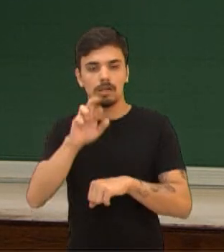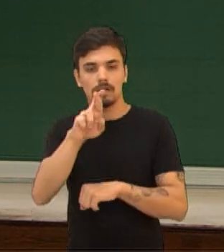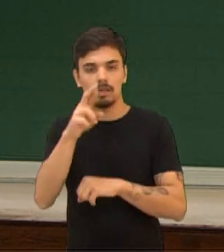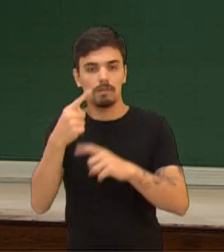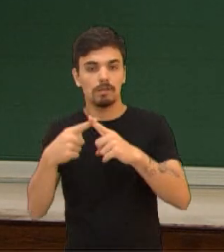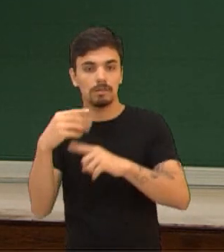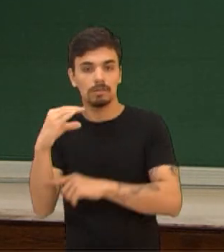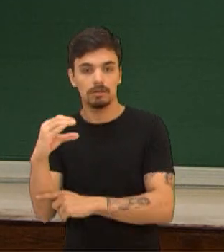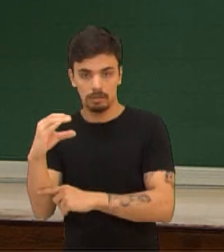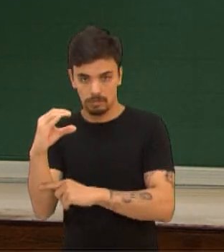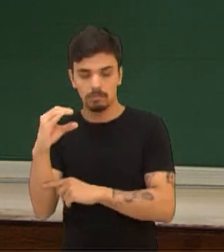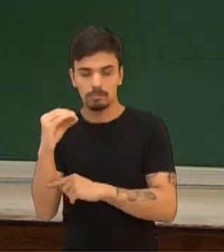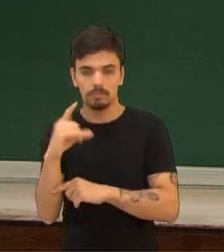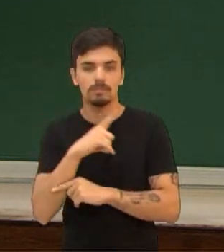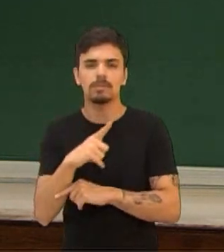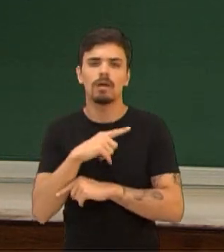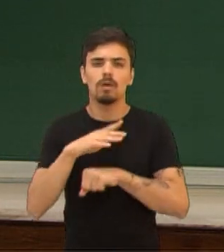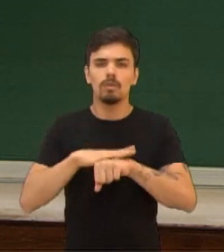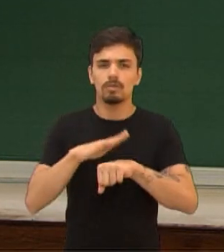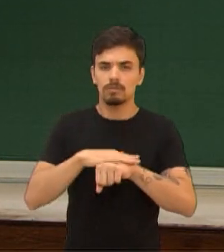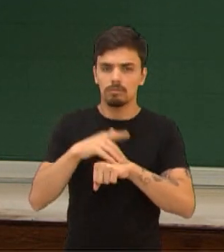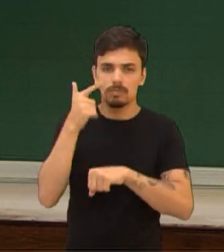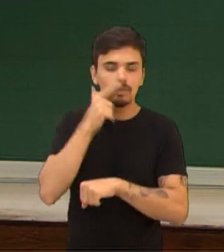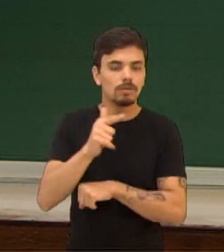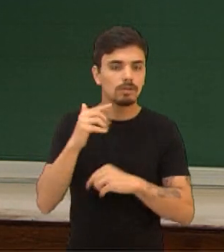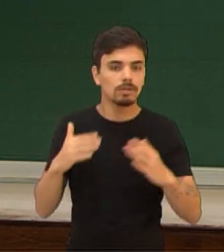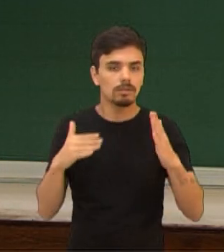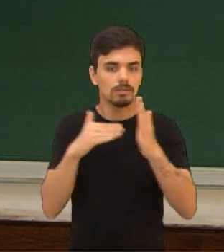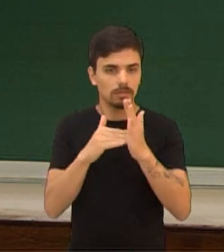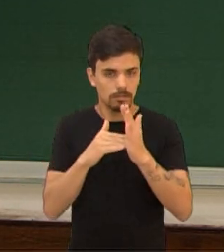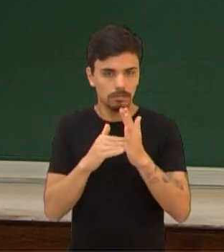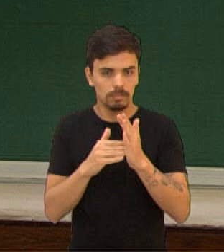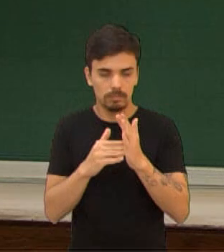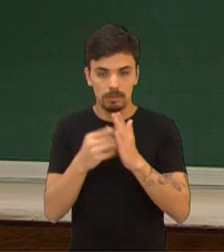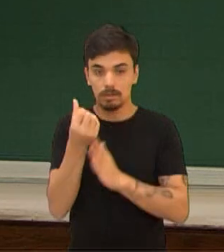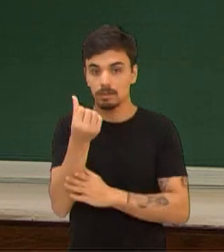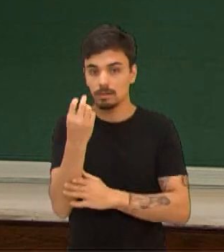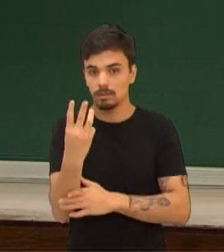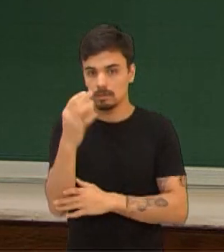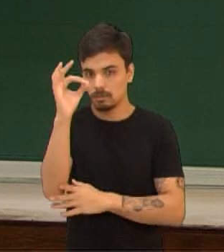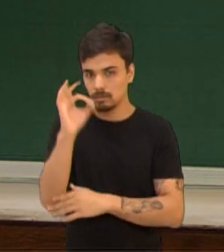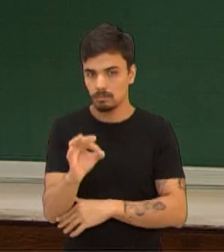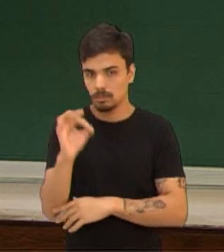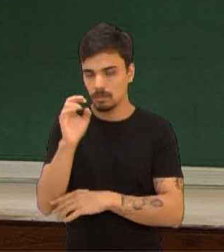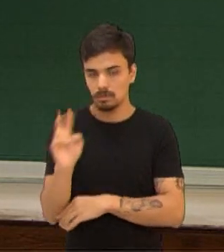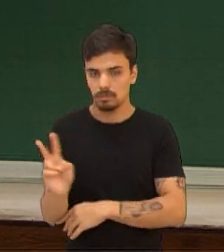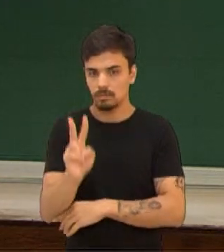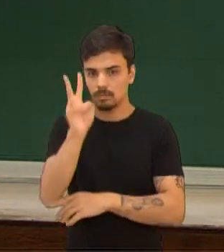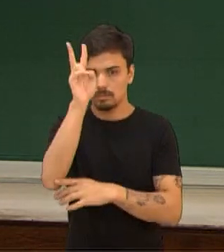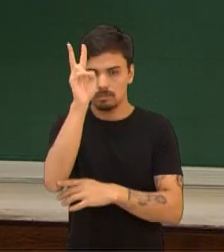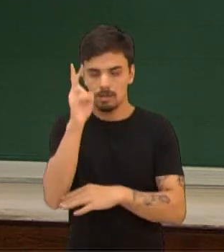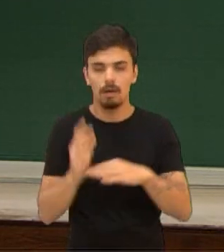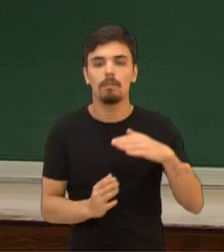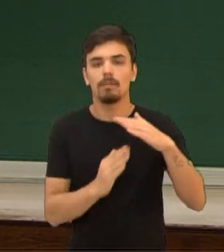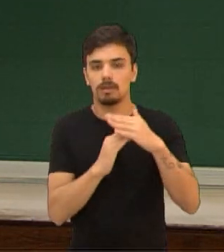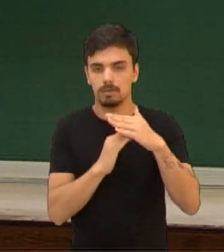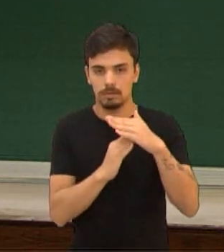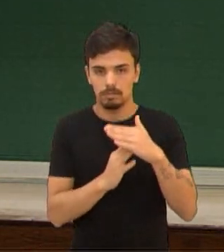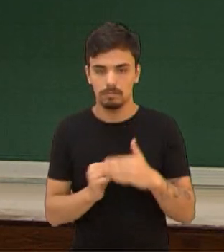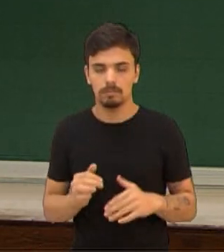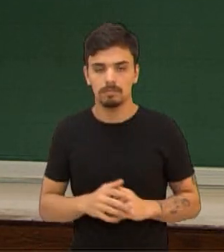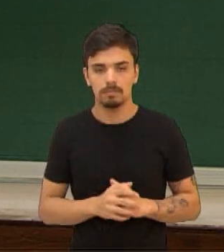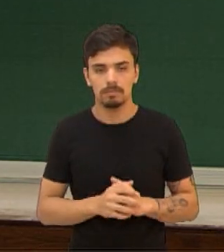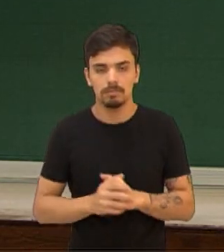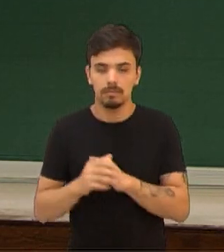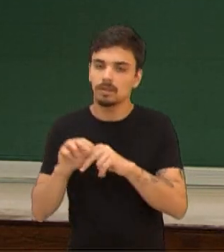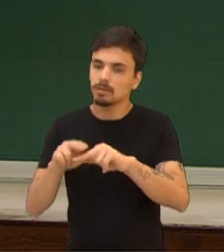C. Então, existe um tempo para que a tensão atinja 63% do valor da tensão máxima.